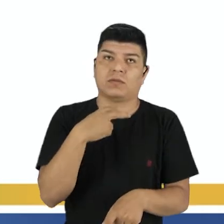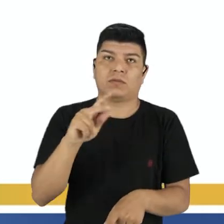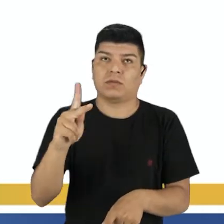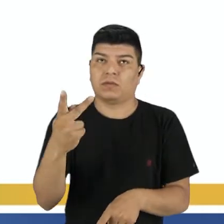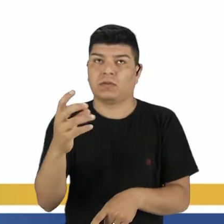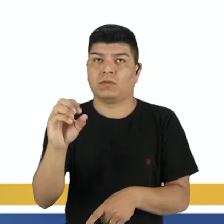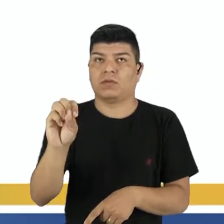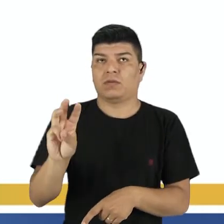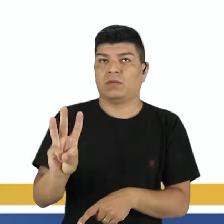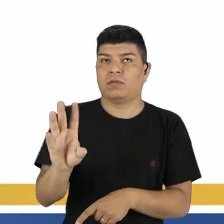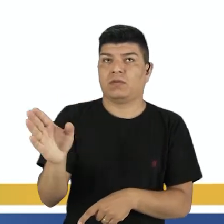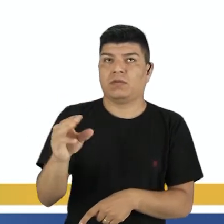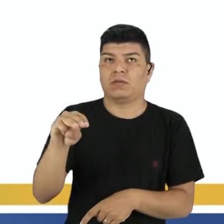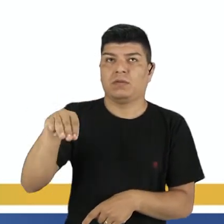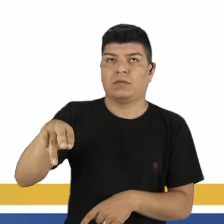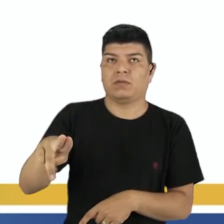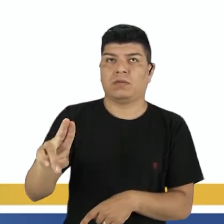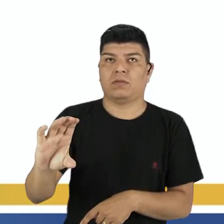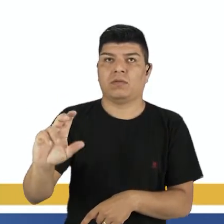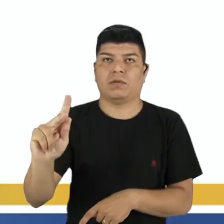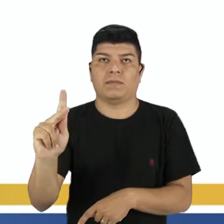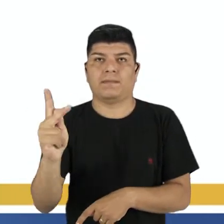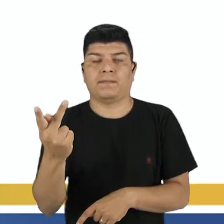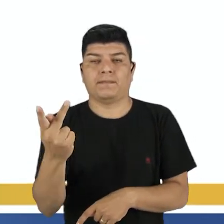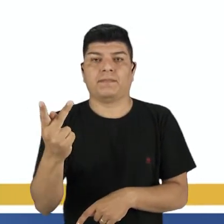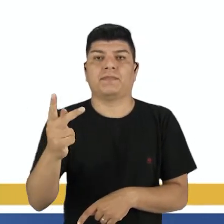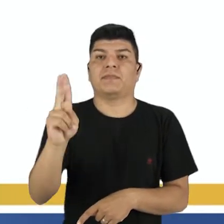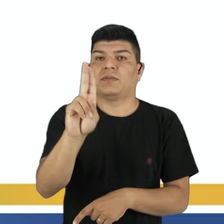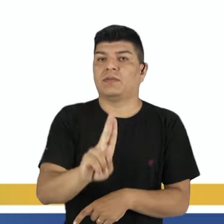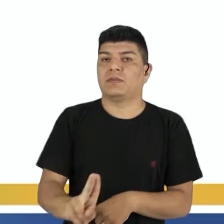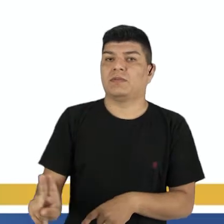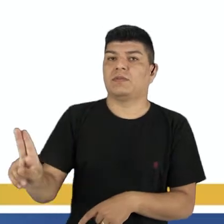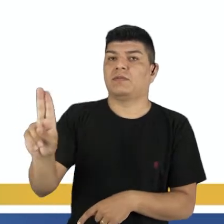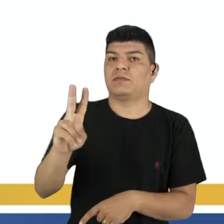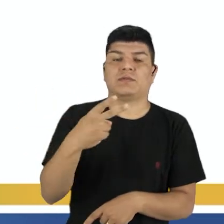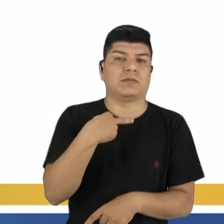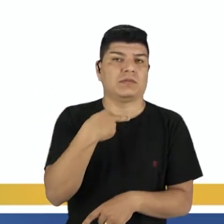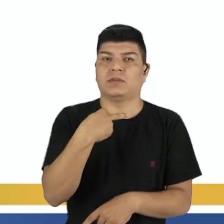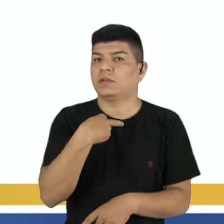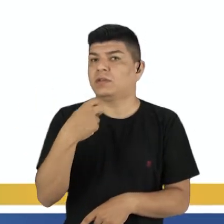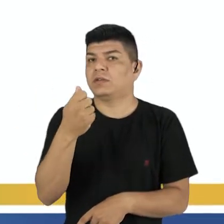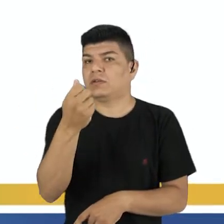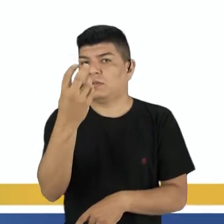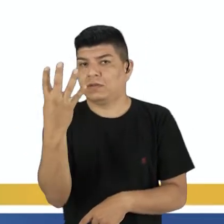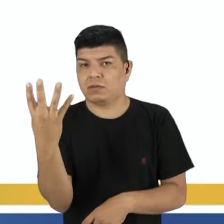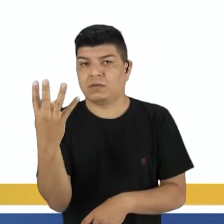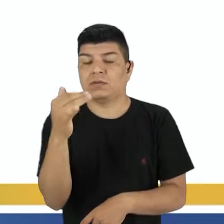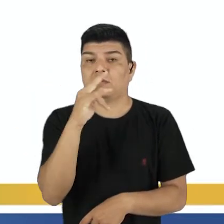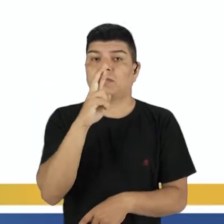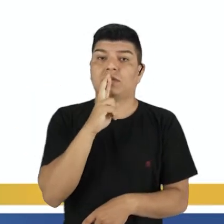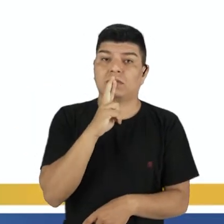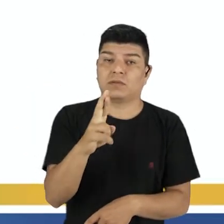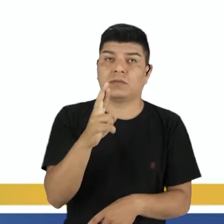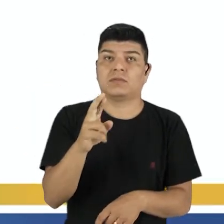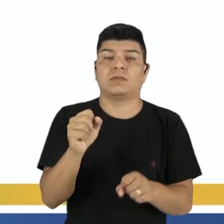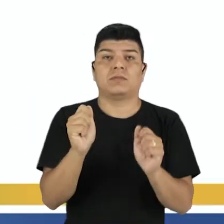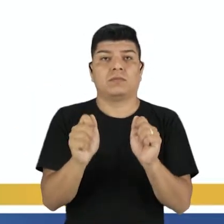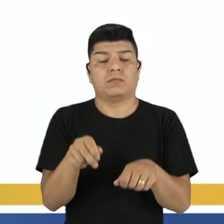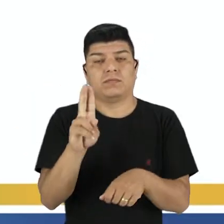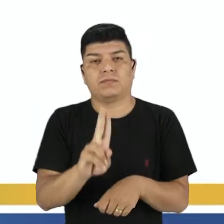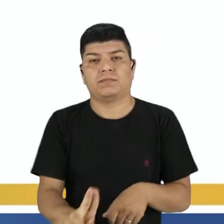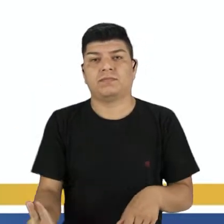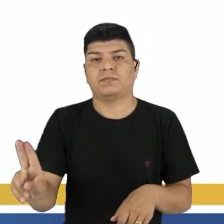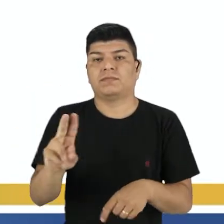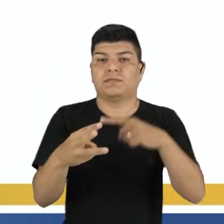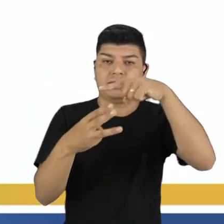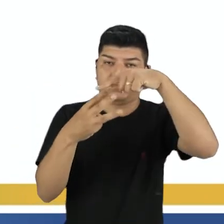que também significa quantos ou quantas, porém a gente usa para falar de coisas incontáveis. A resposta, pessoal, a gente pode usar as